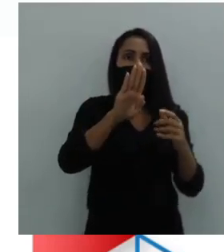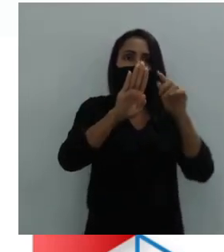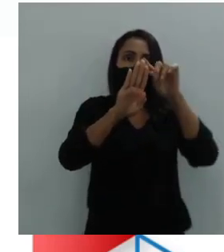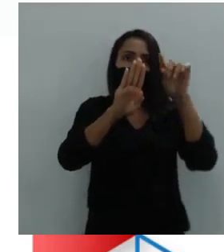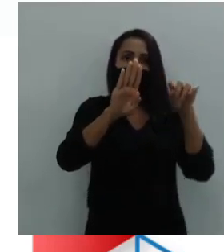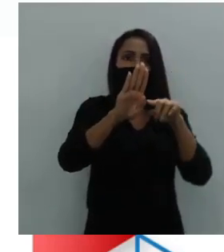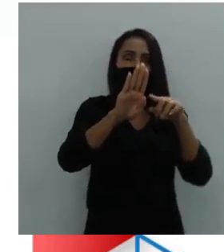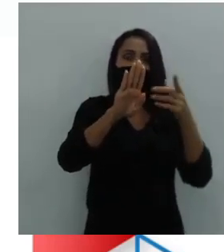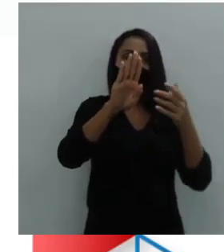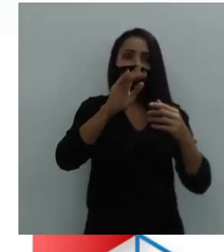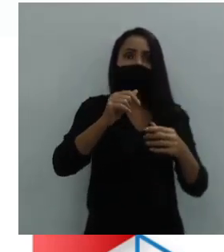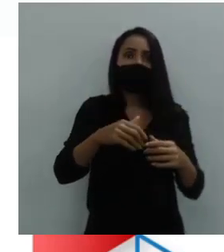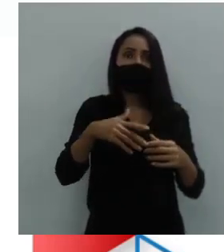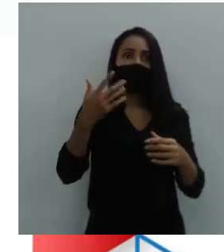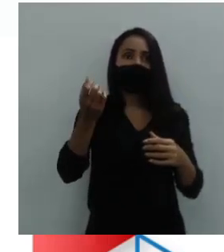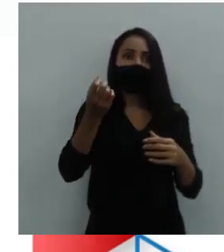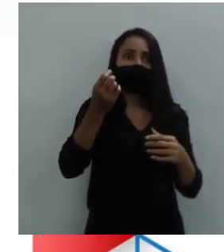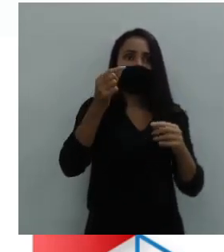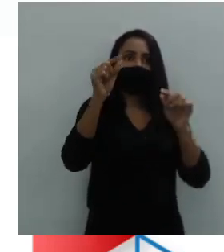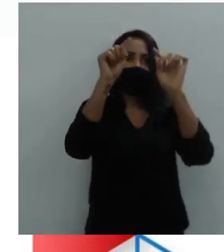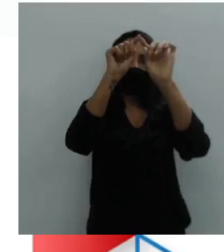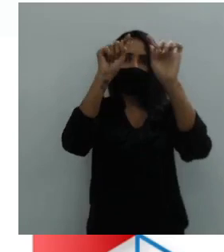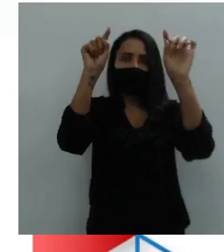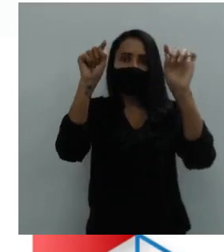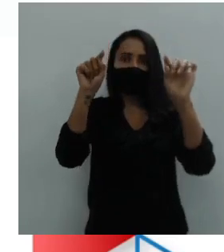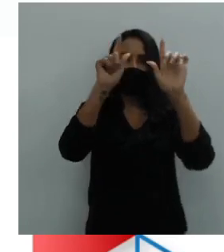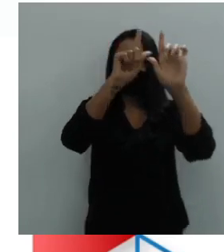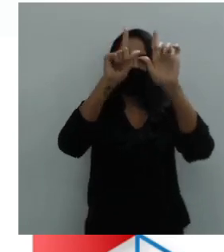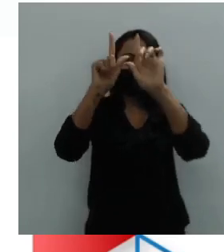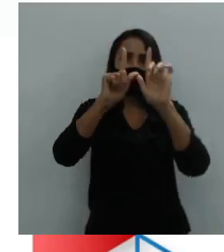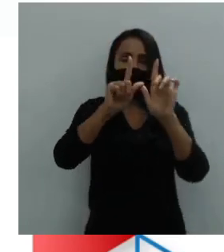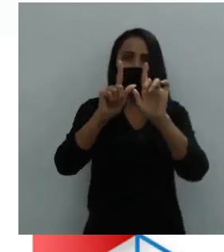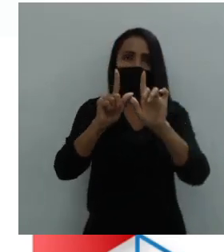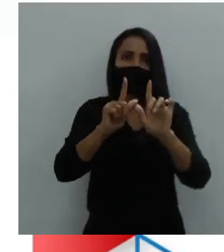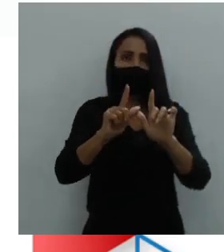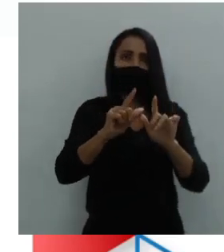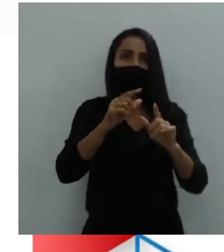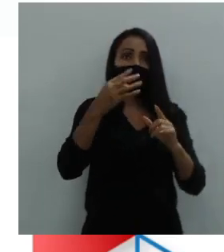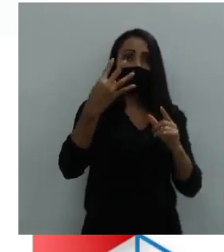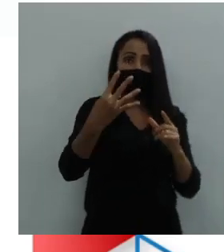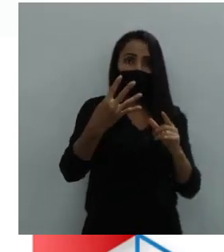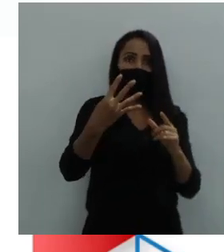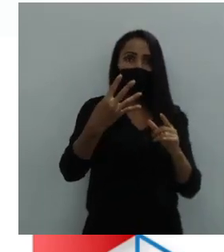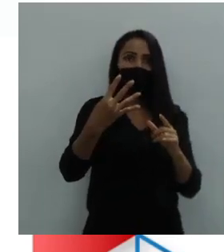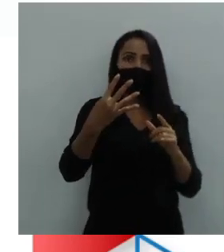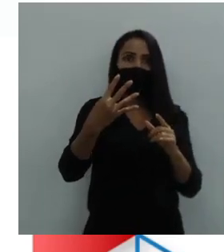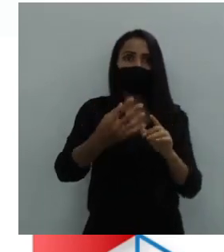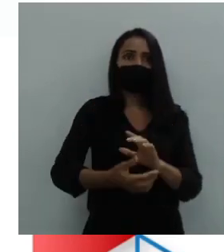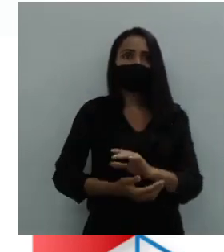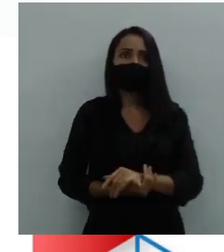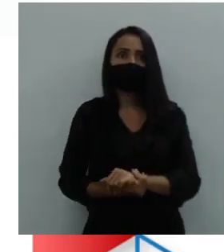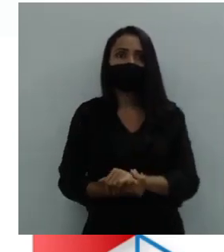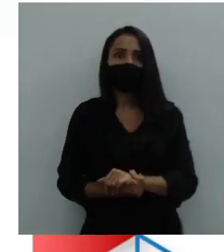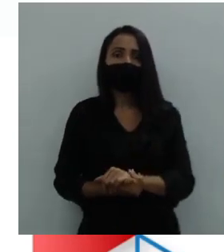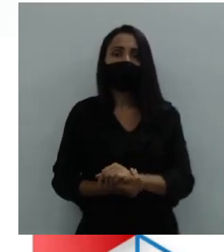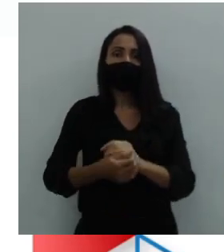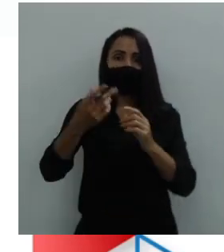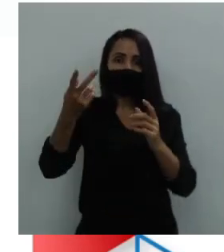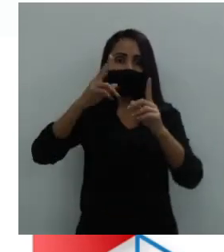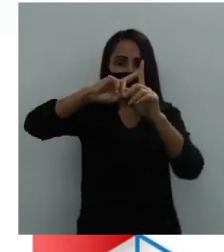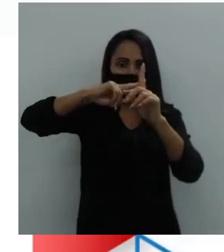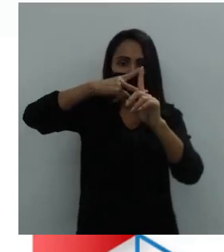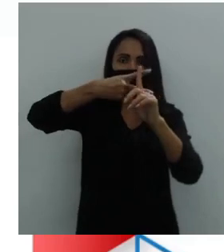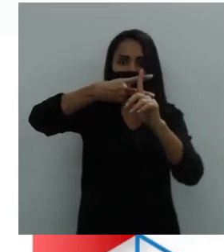Dessas 2 unidades, ela foi para 4. Ora, se ela tinha 2 e foi para 4, eu dobrei.